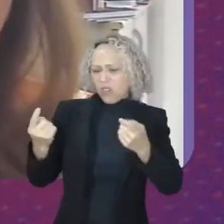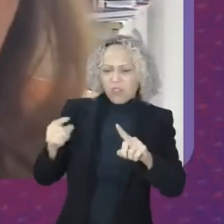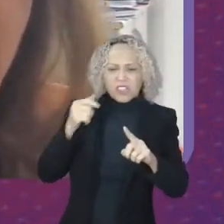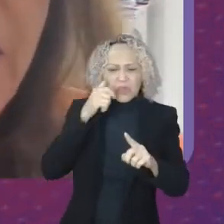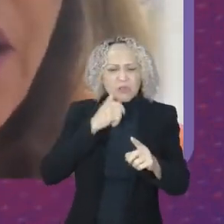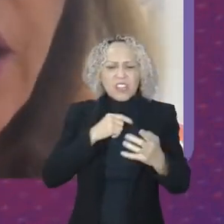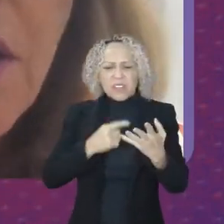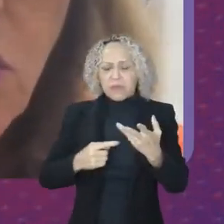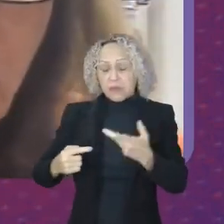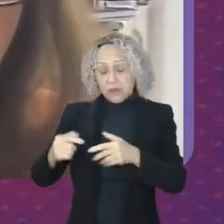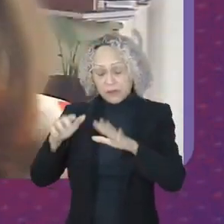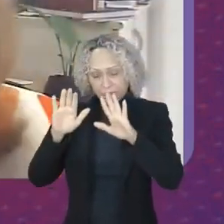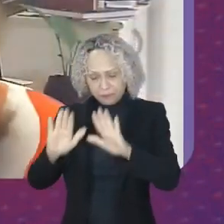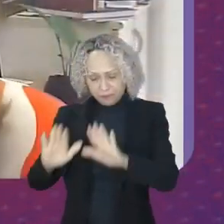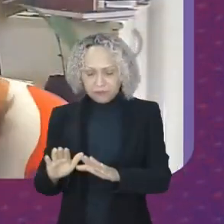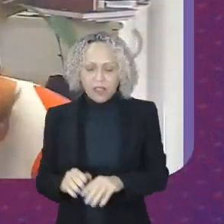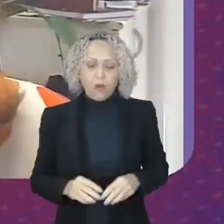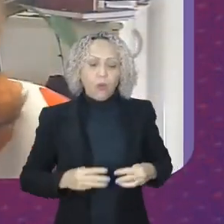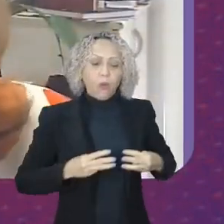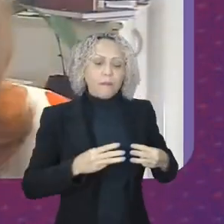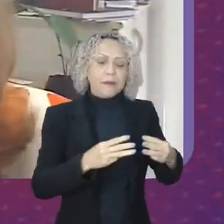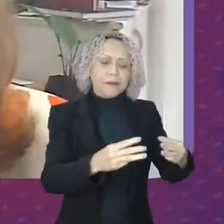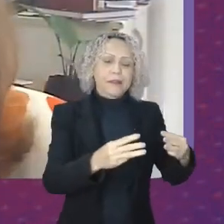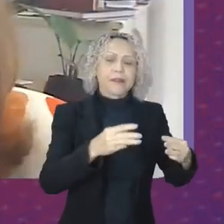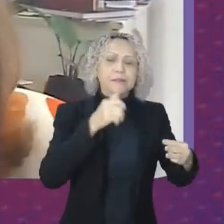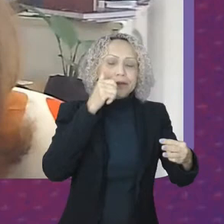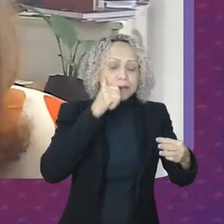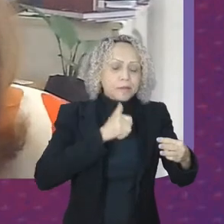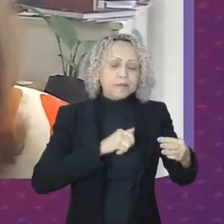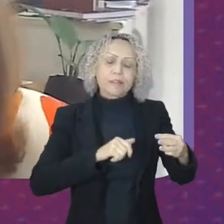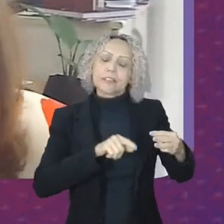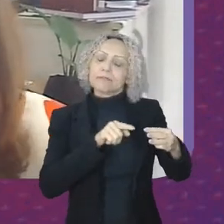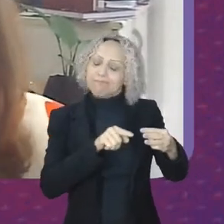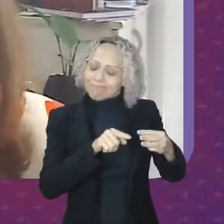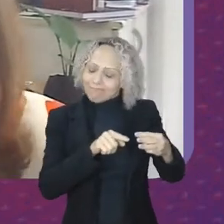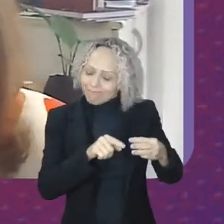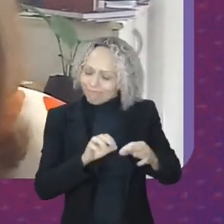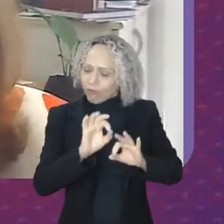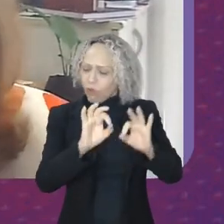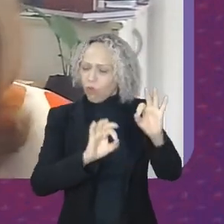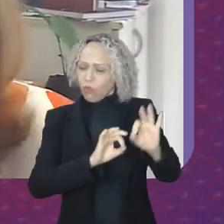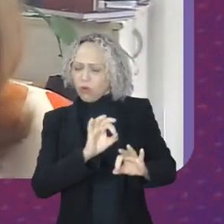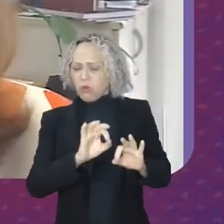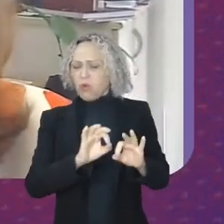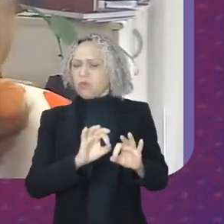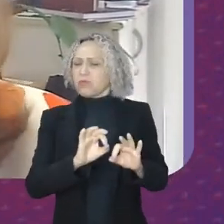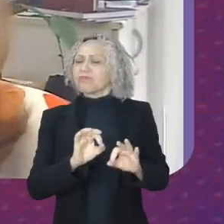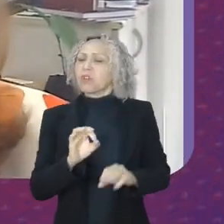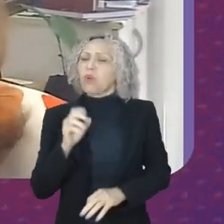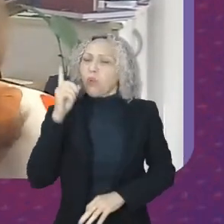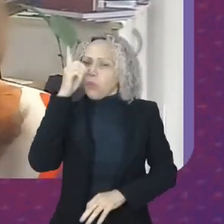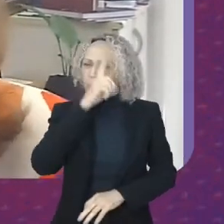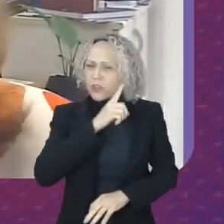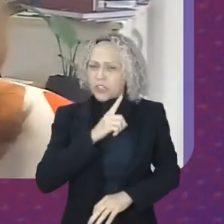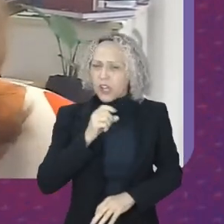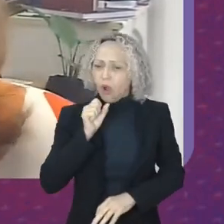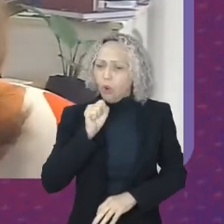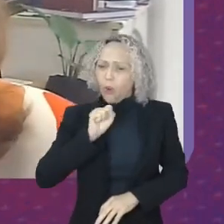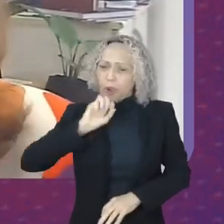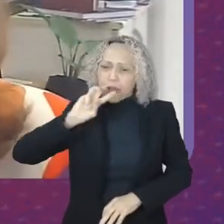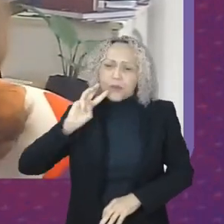foi mais de estruturação do Ministério. Fizemos um 8 de março bastante poderoso. A gente apresentou